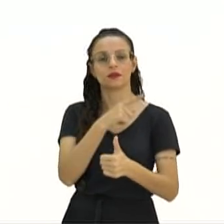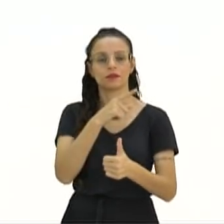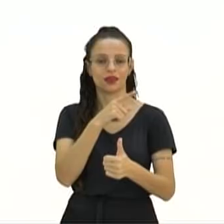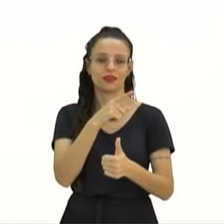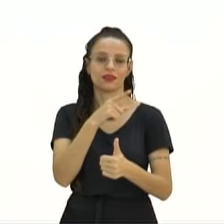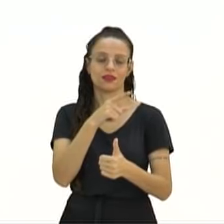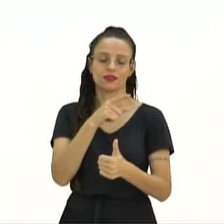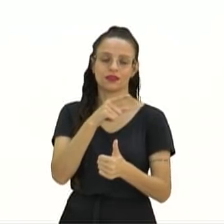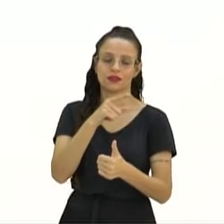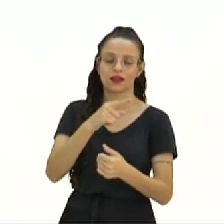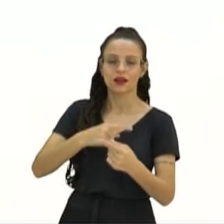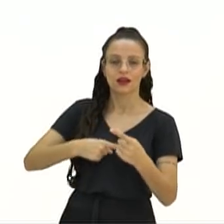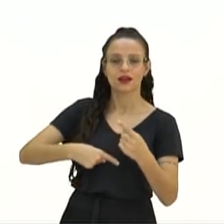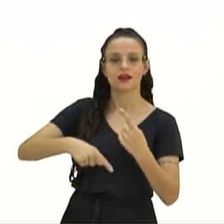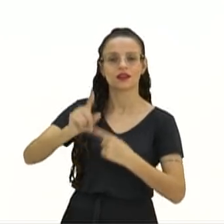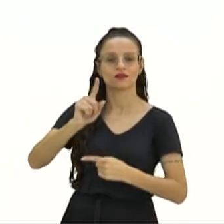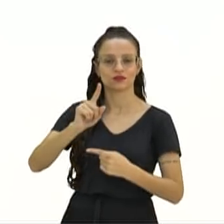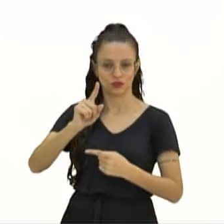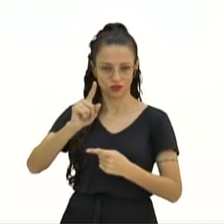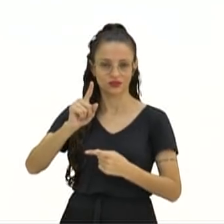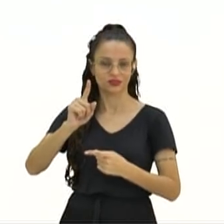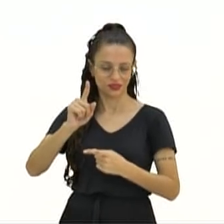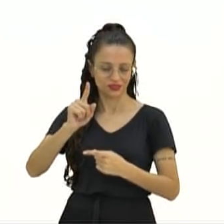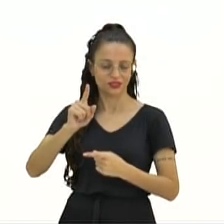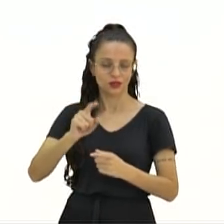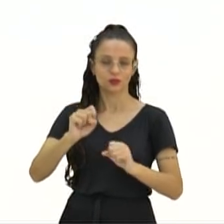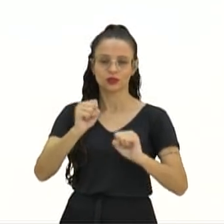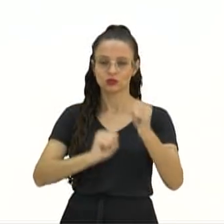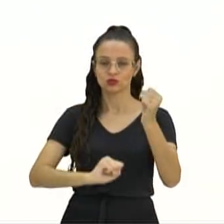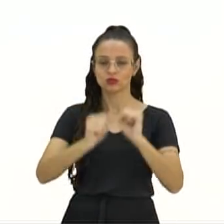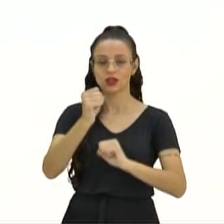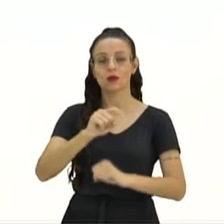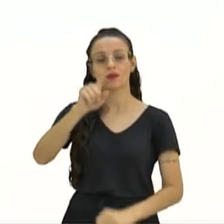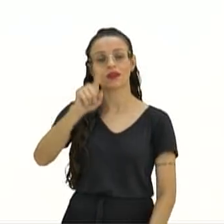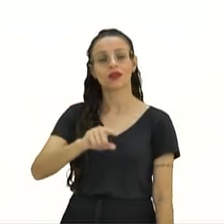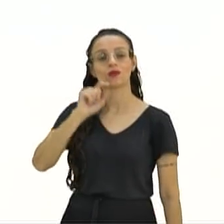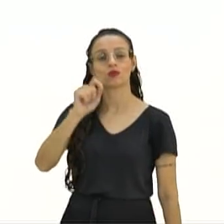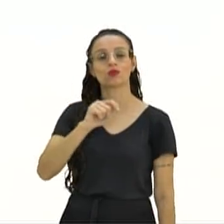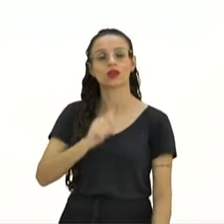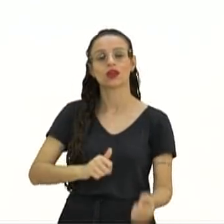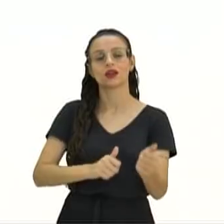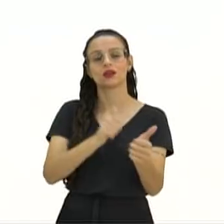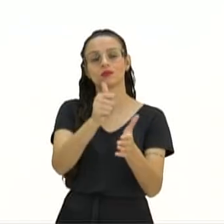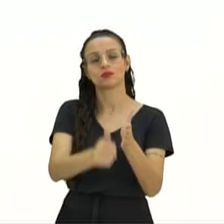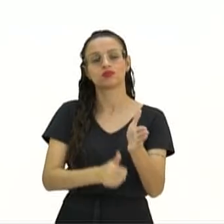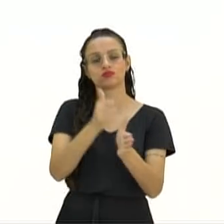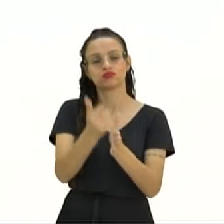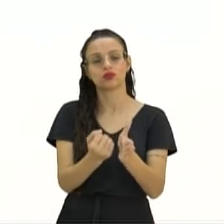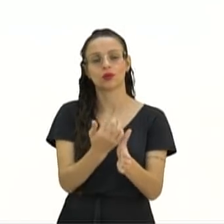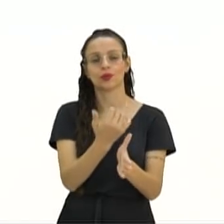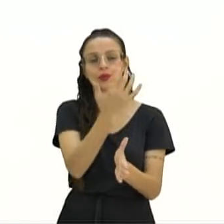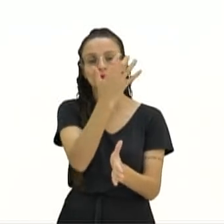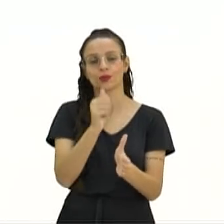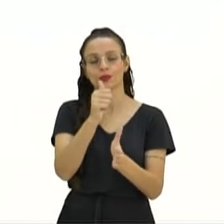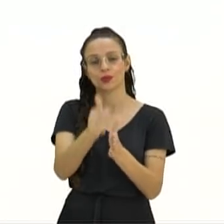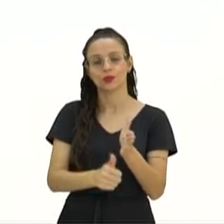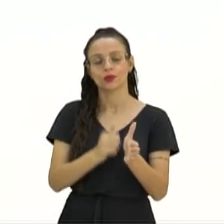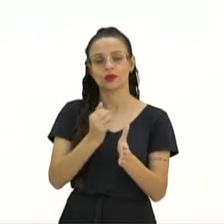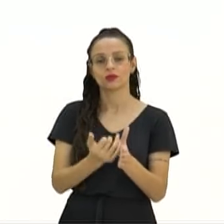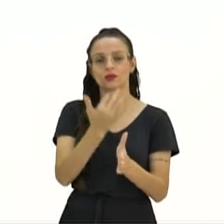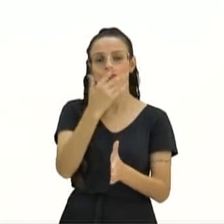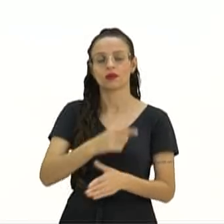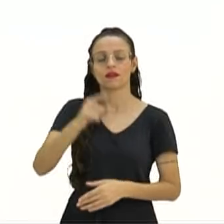industrial, que teve como acontecimento o quê? A invenção da máquina a vapor para a produção de tecidos, foram